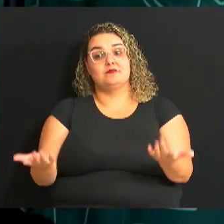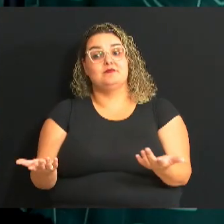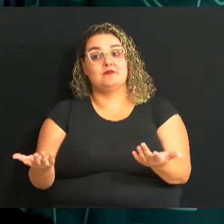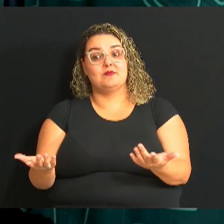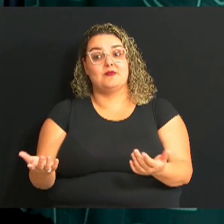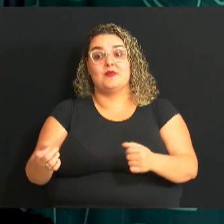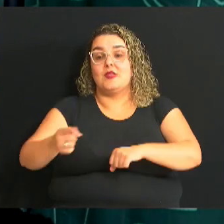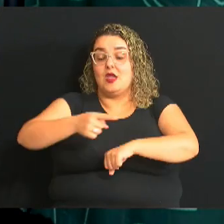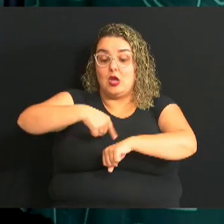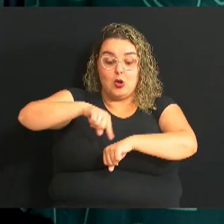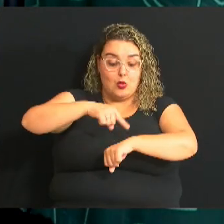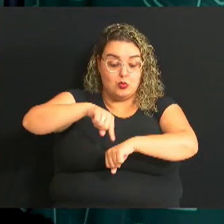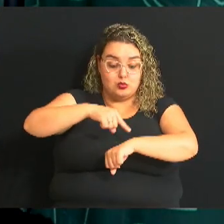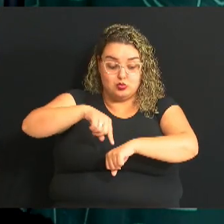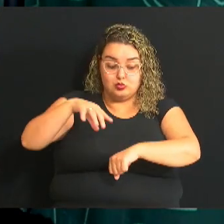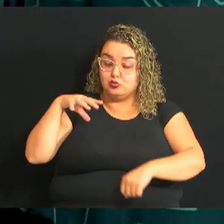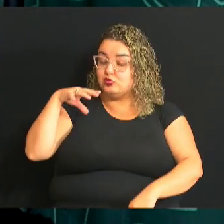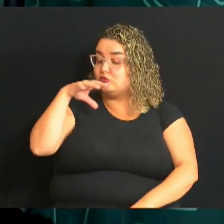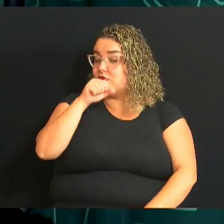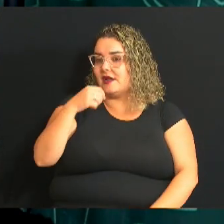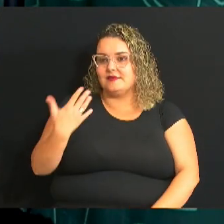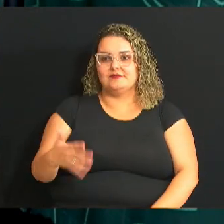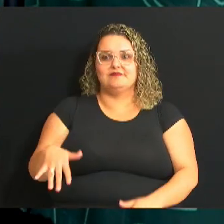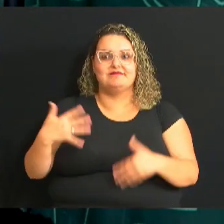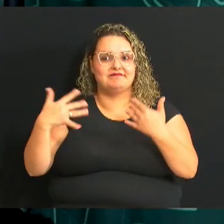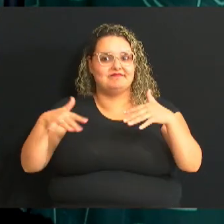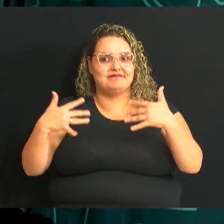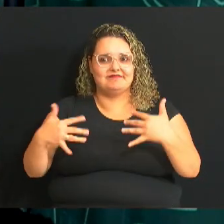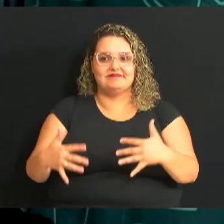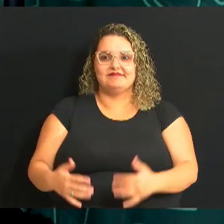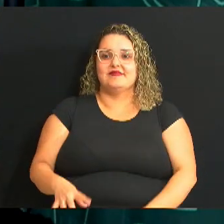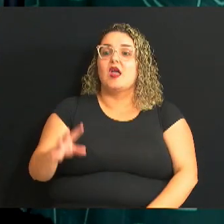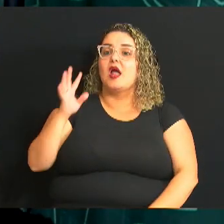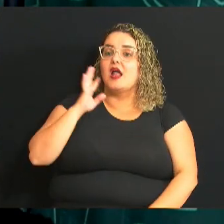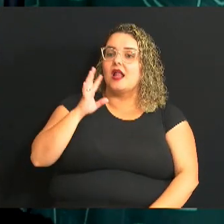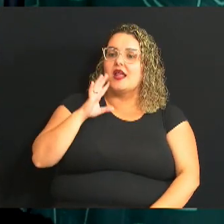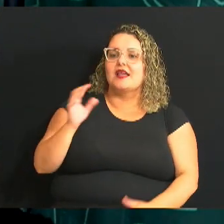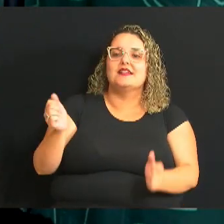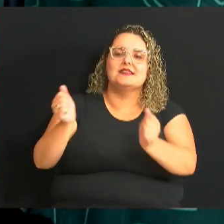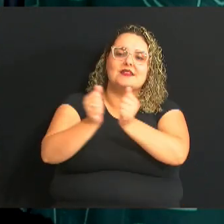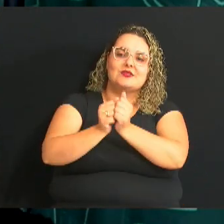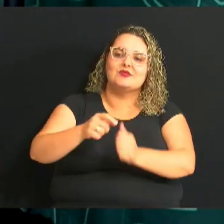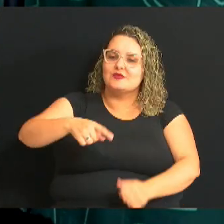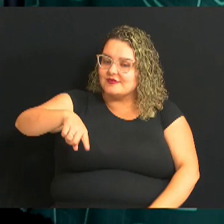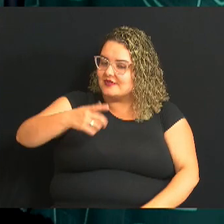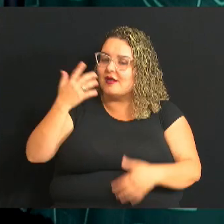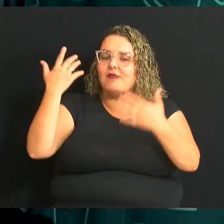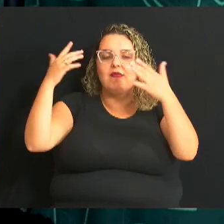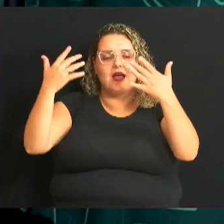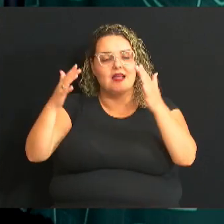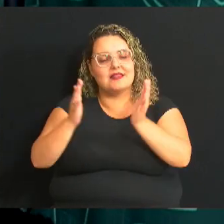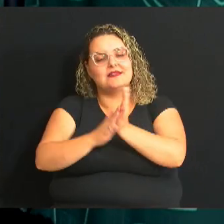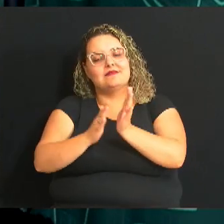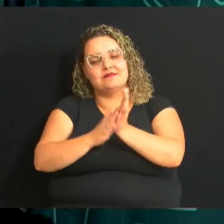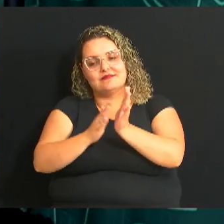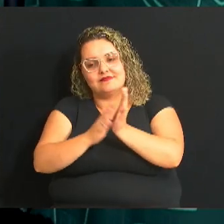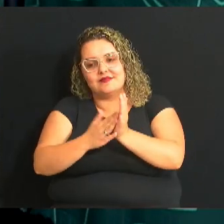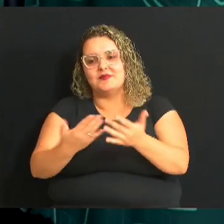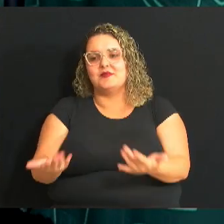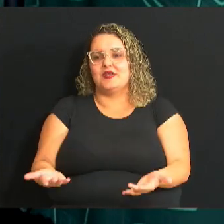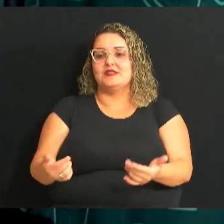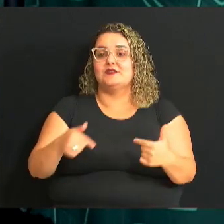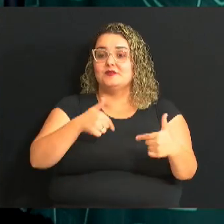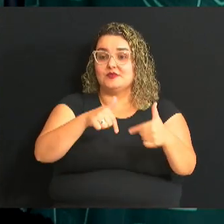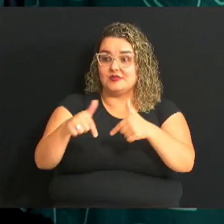tempo passou rapidinho, impressionante, né? Muito legal ter vocês aqui. Parabéns aí, né? Pelo trabalho